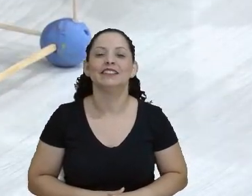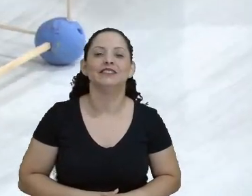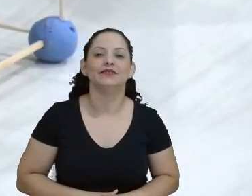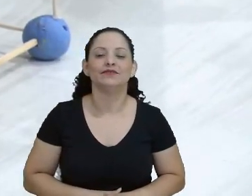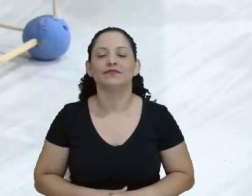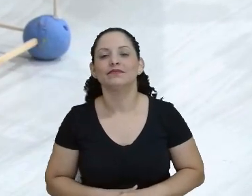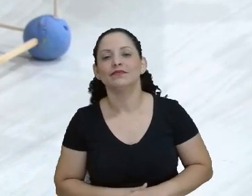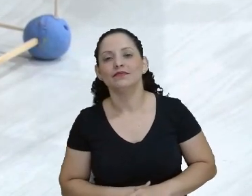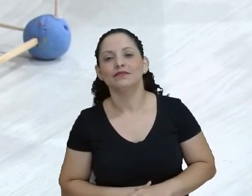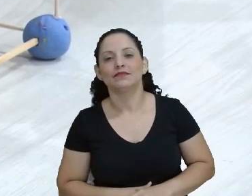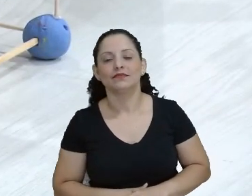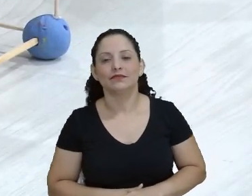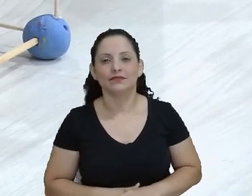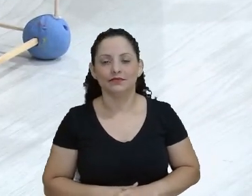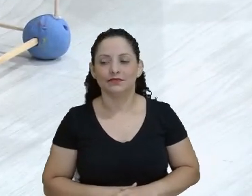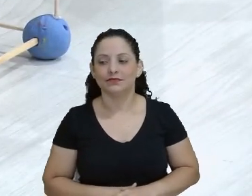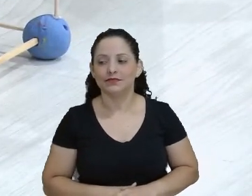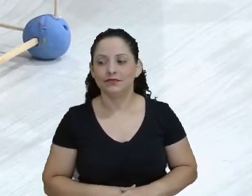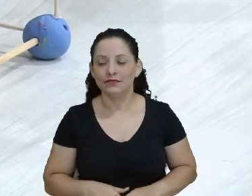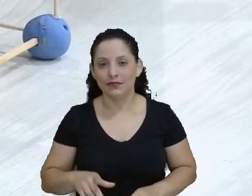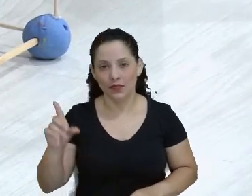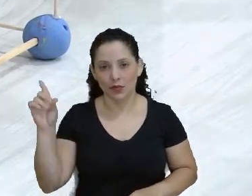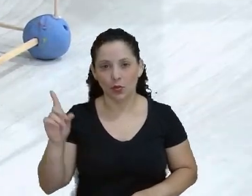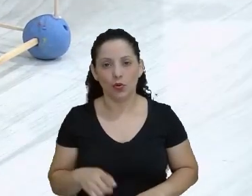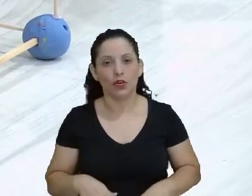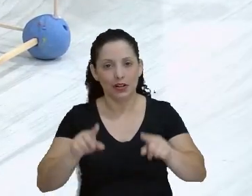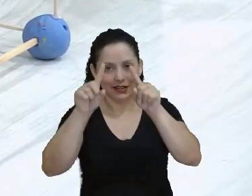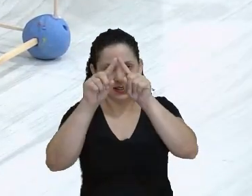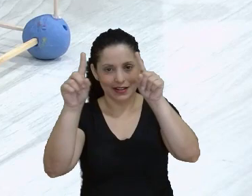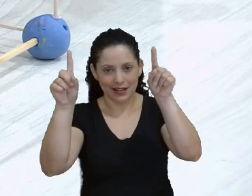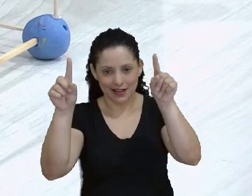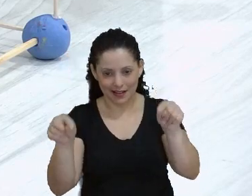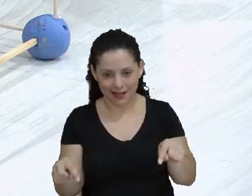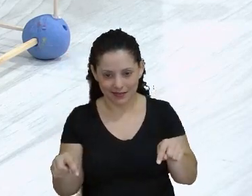bloco retangular ou paralelepípedo. Pronto.